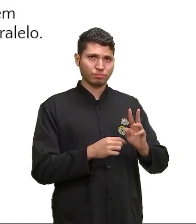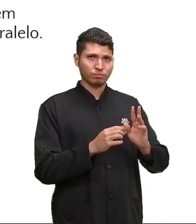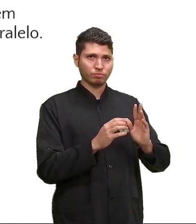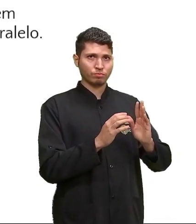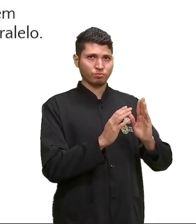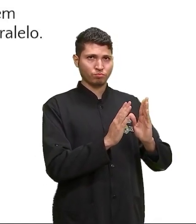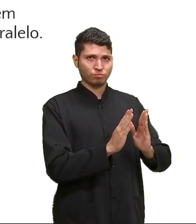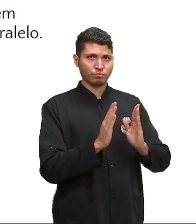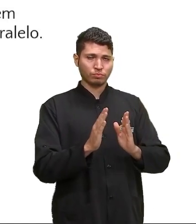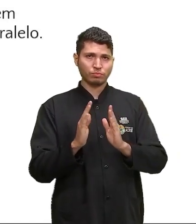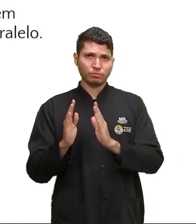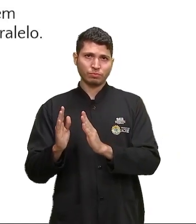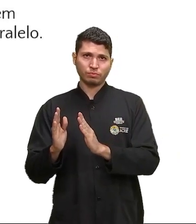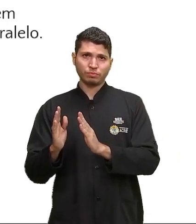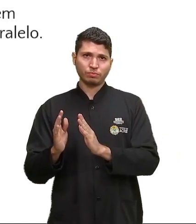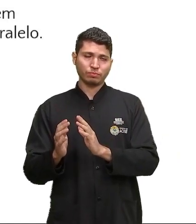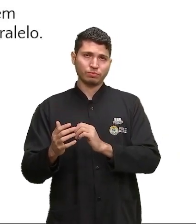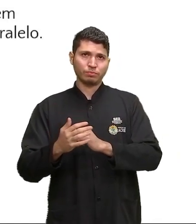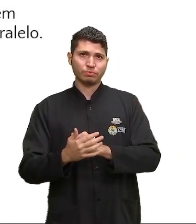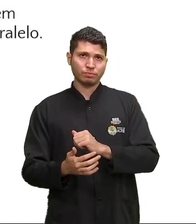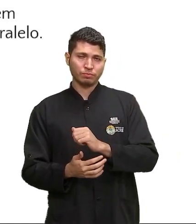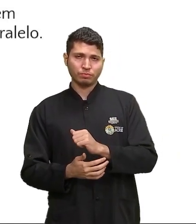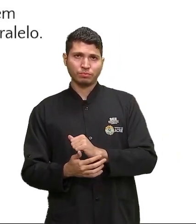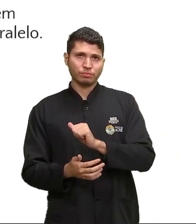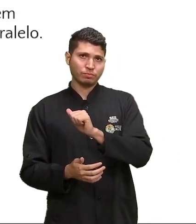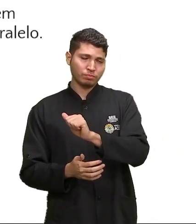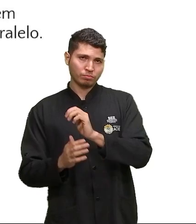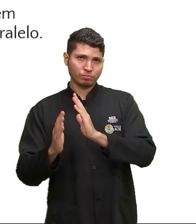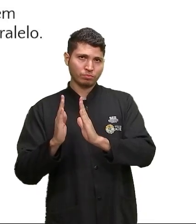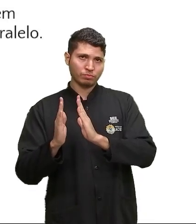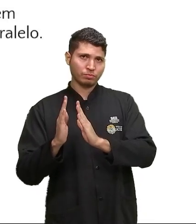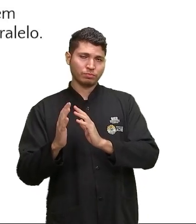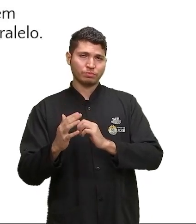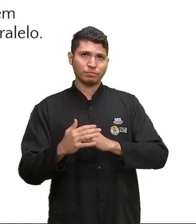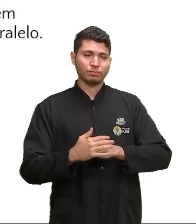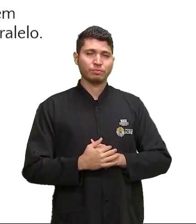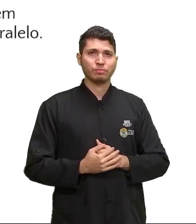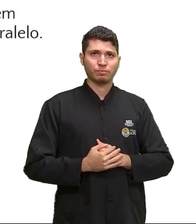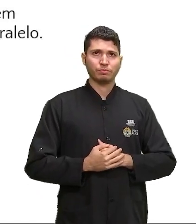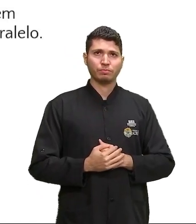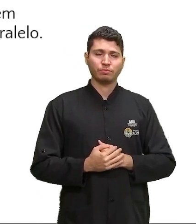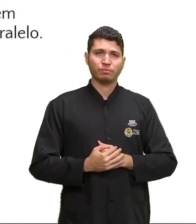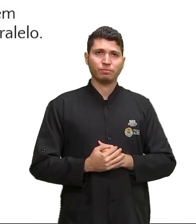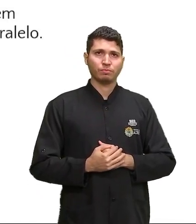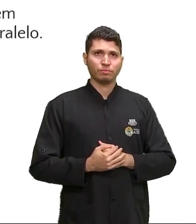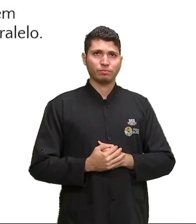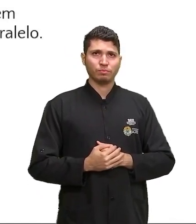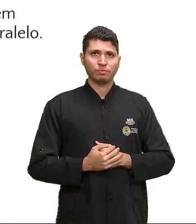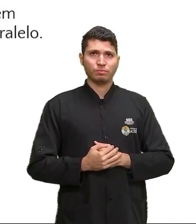em paralelo. Alternativa E. O voltímetro está ligado em série e o amperímetro em